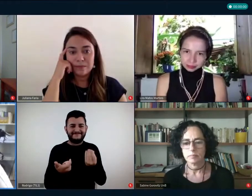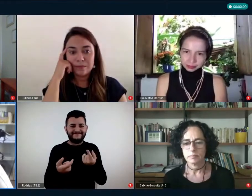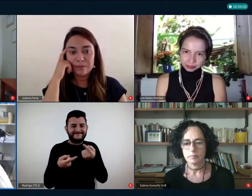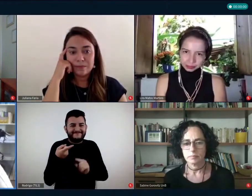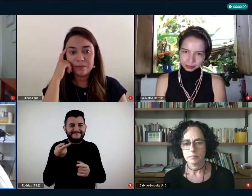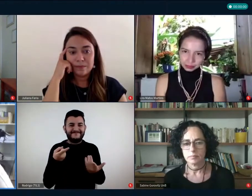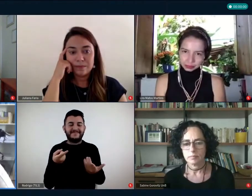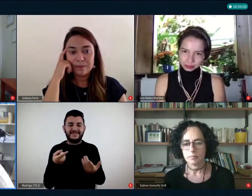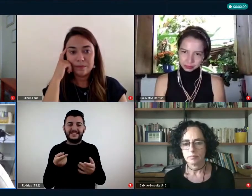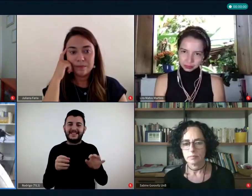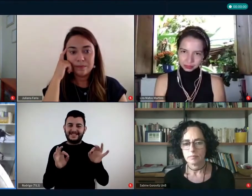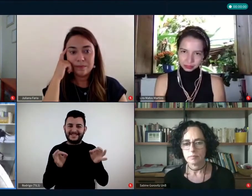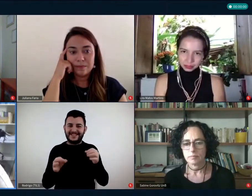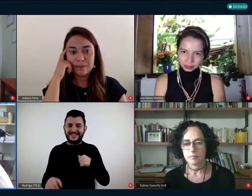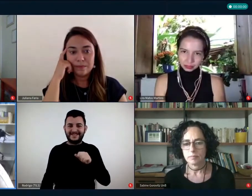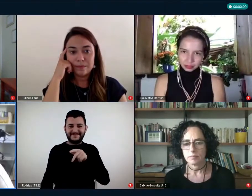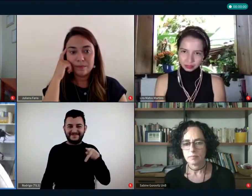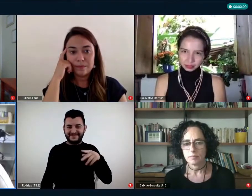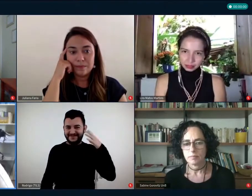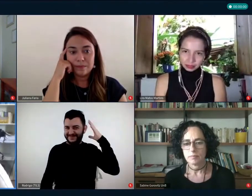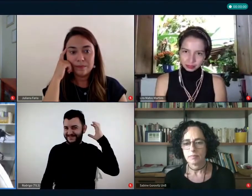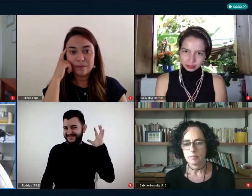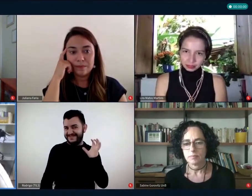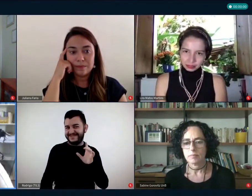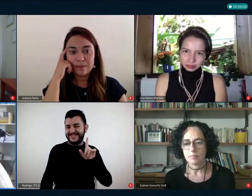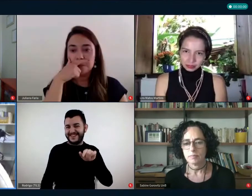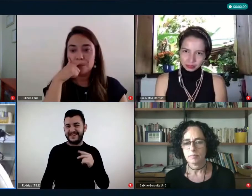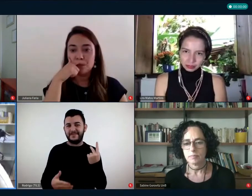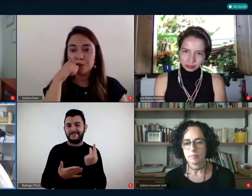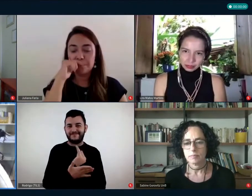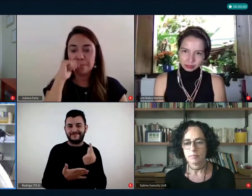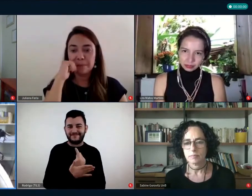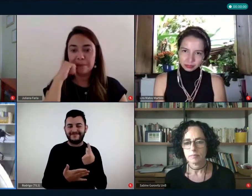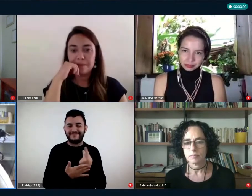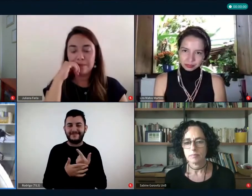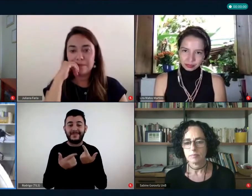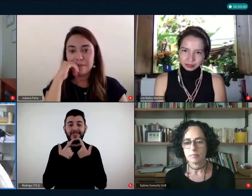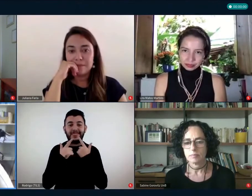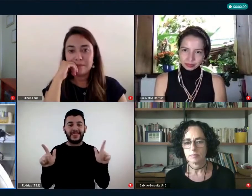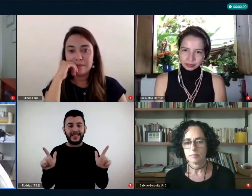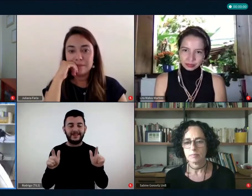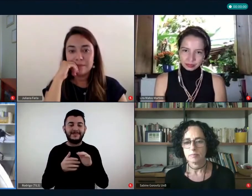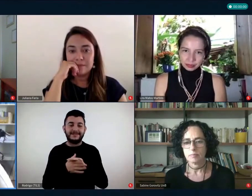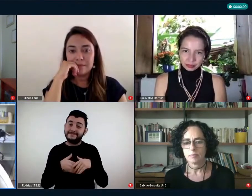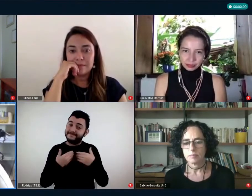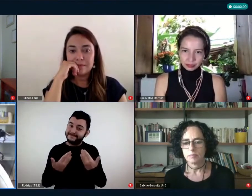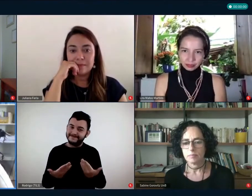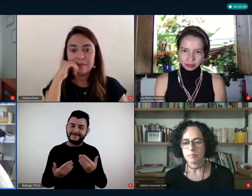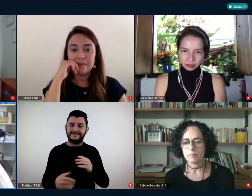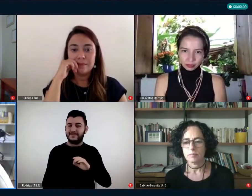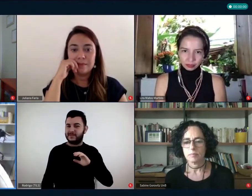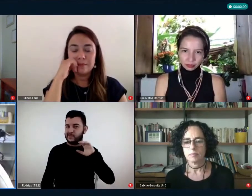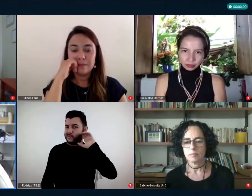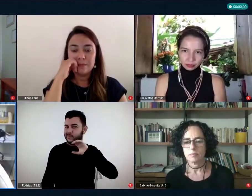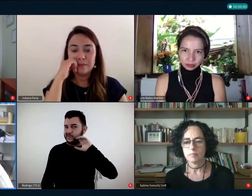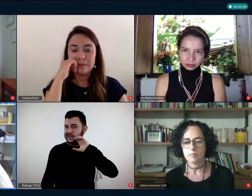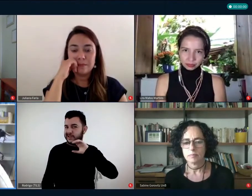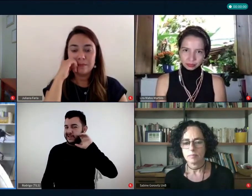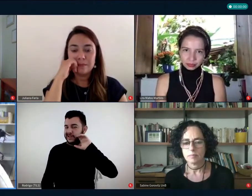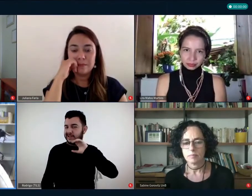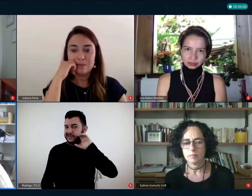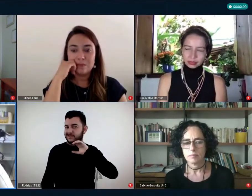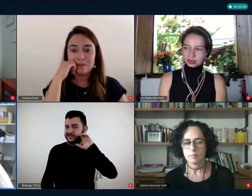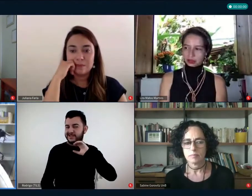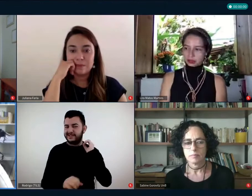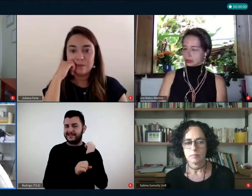sim, Sabine, seria um grande erro de linguagem. Por muito tempo, o CAIS foi responsável por uma